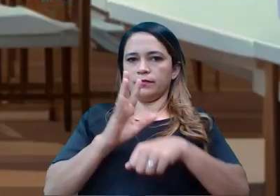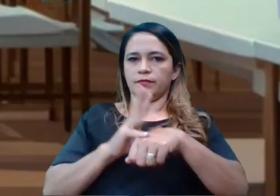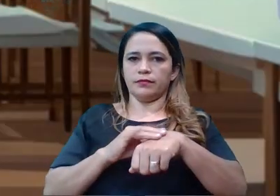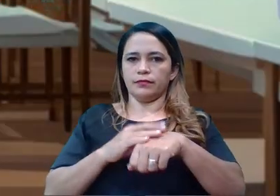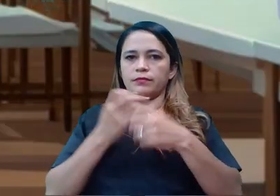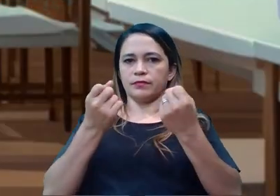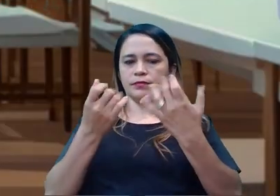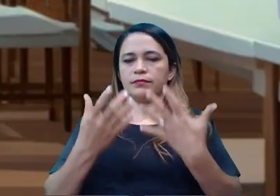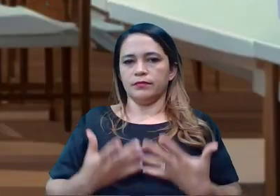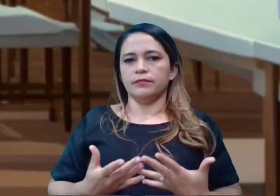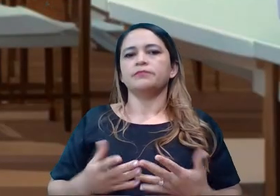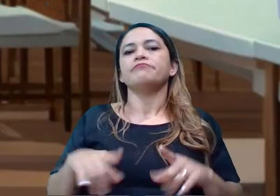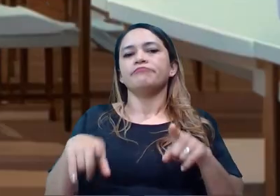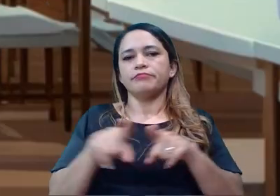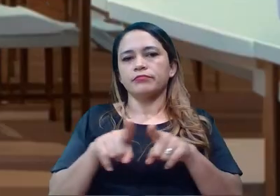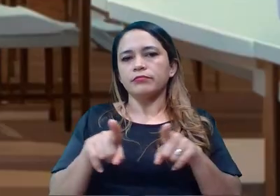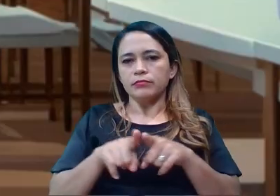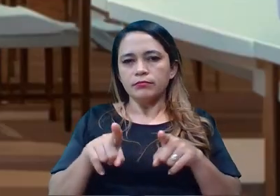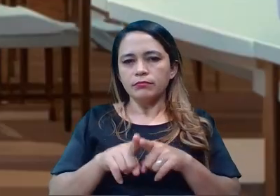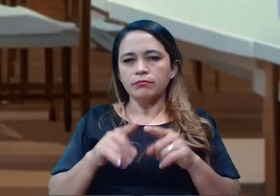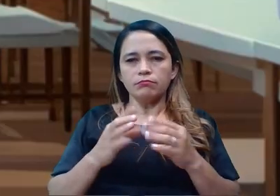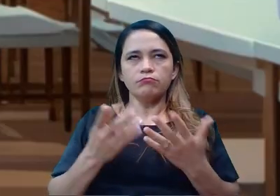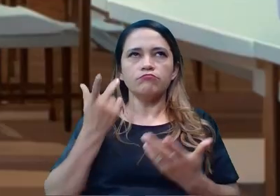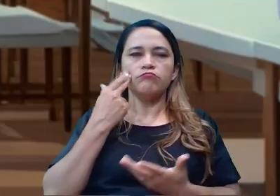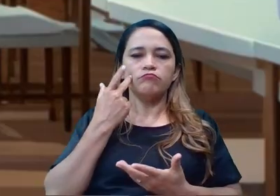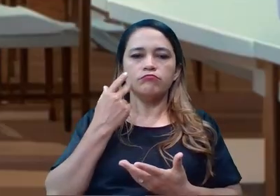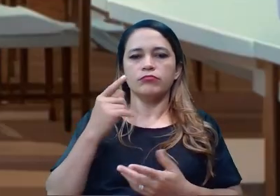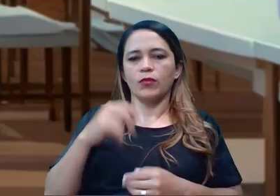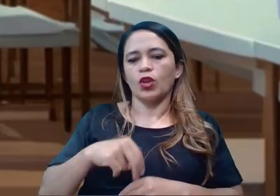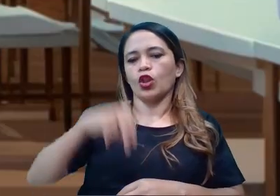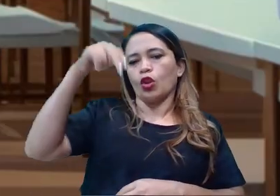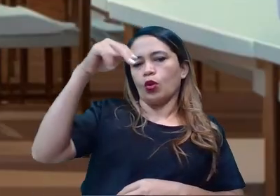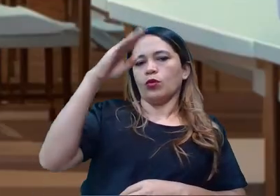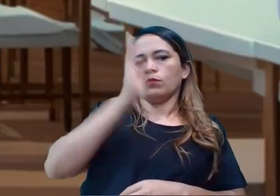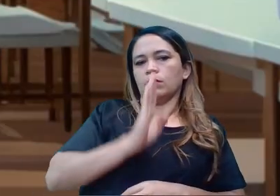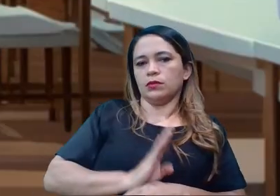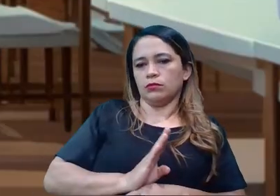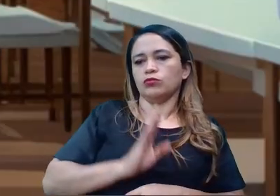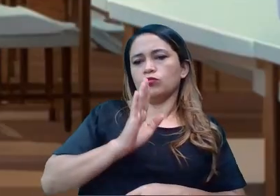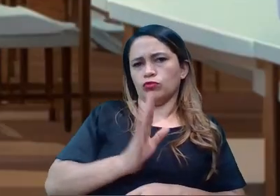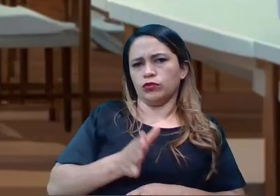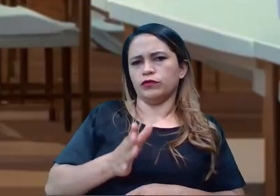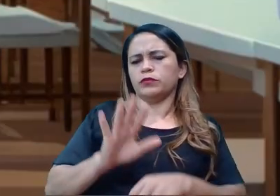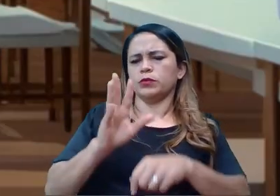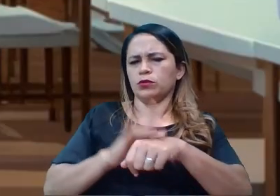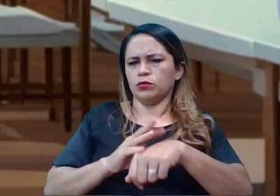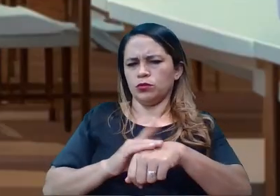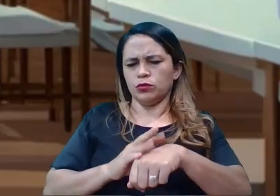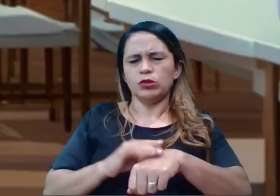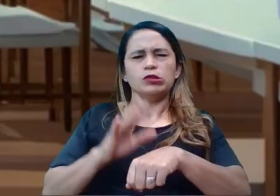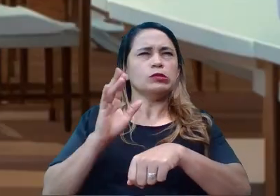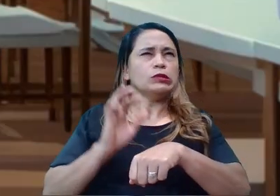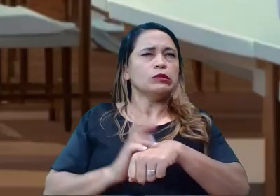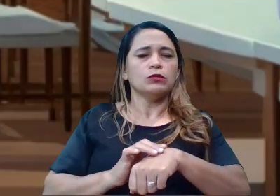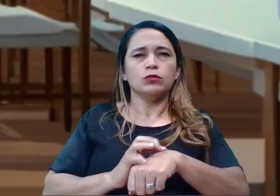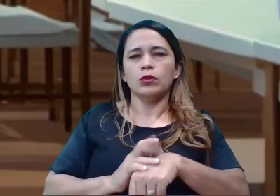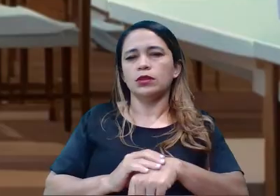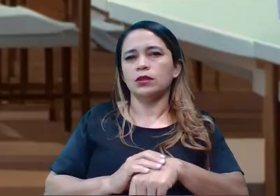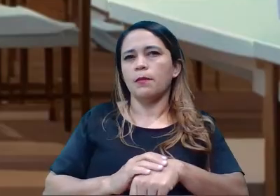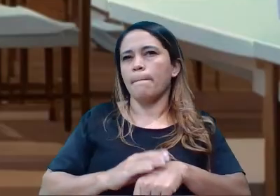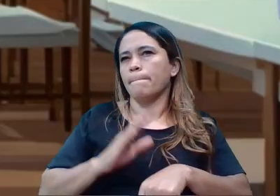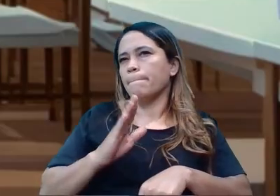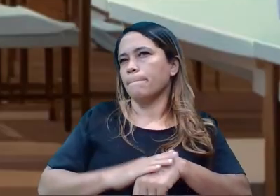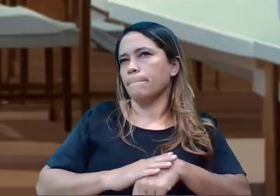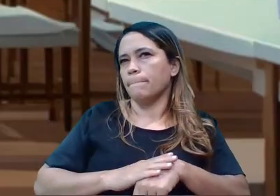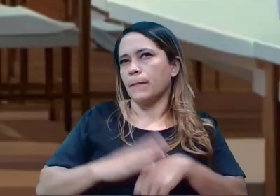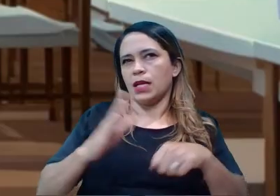vamos falar é uma doença também muito comum na região norte do Brasil. Já foi uma doença muito mais